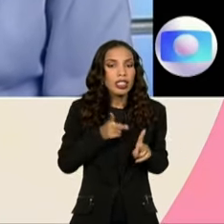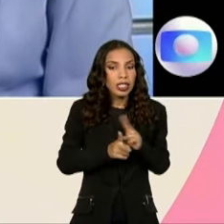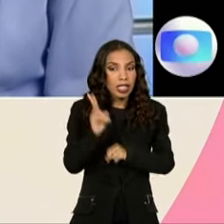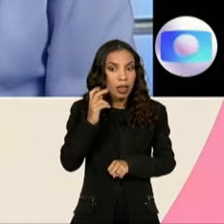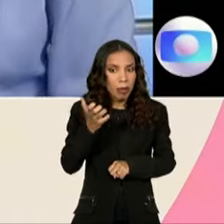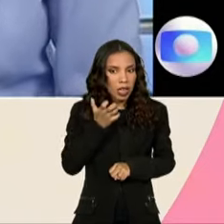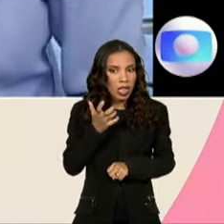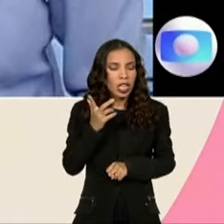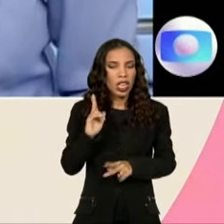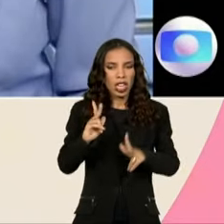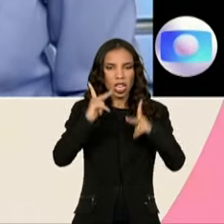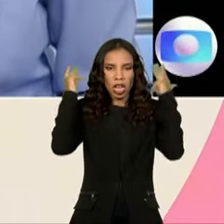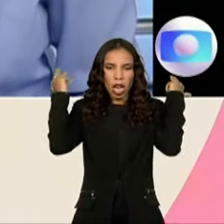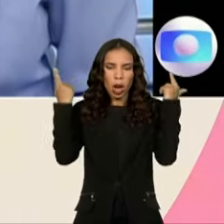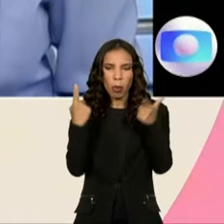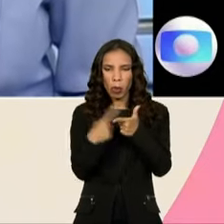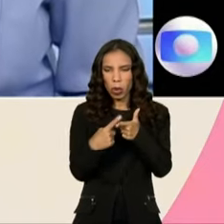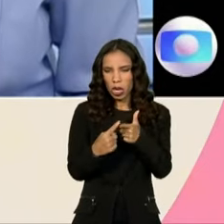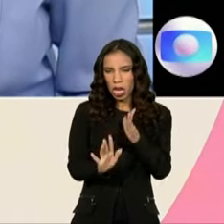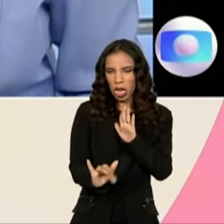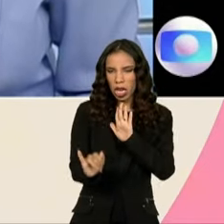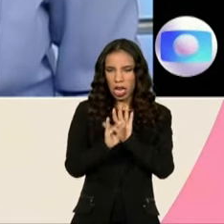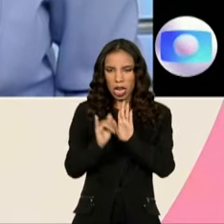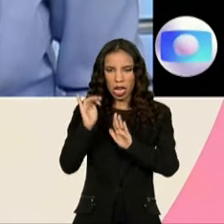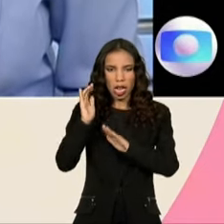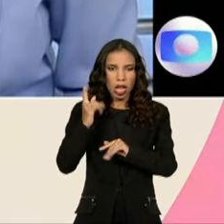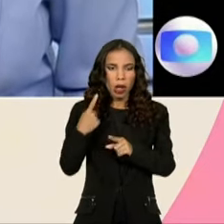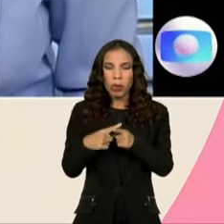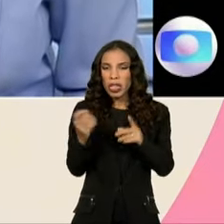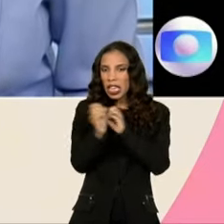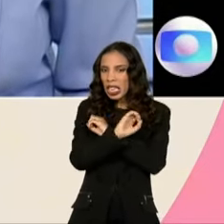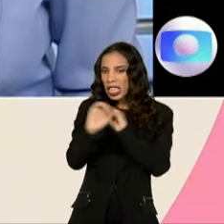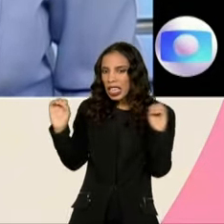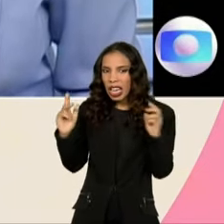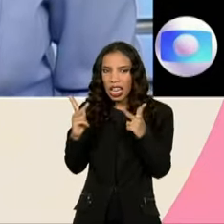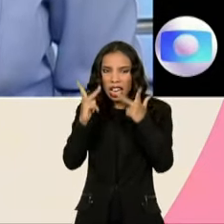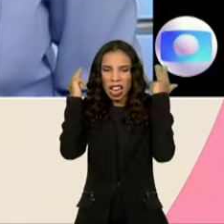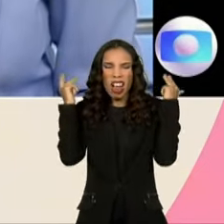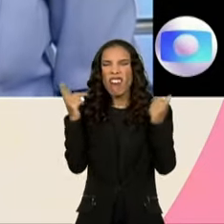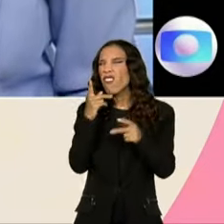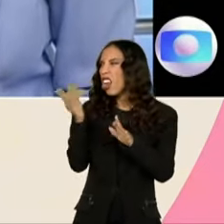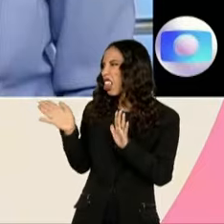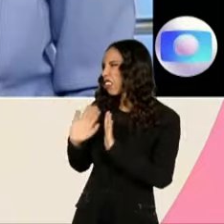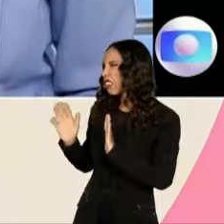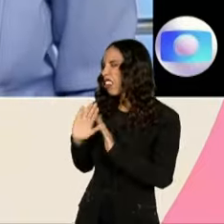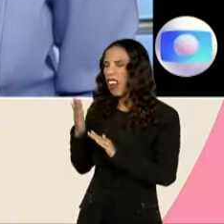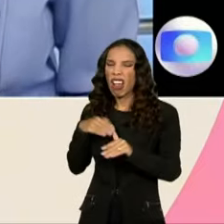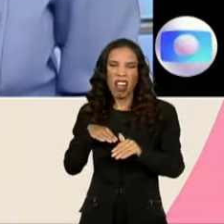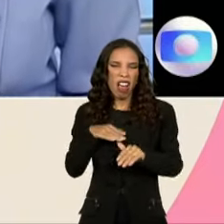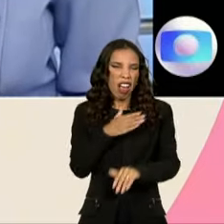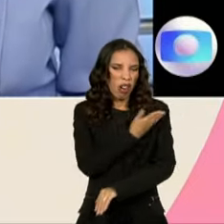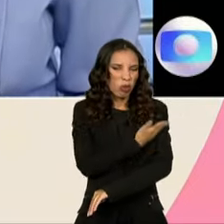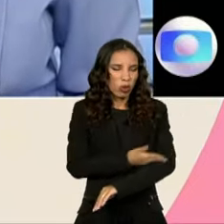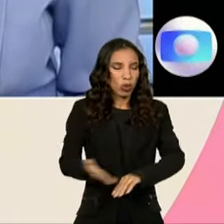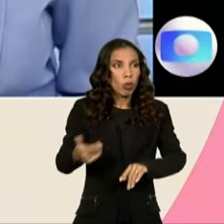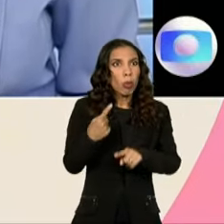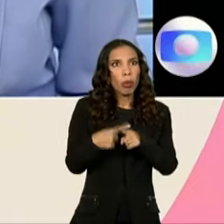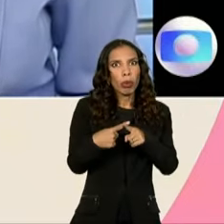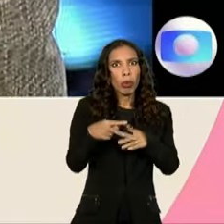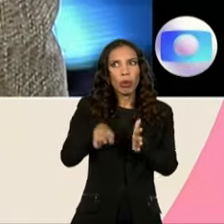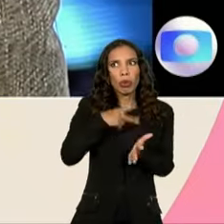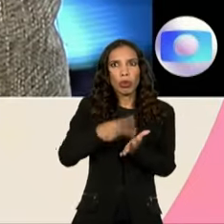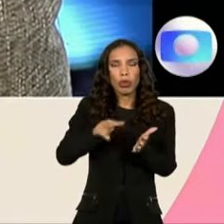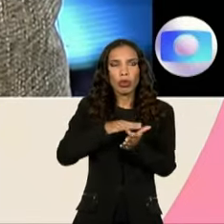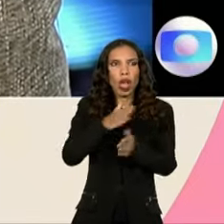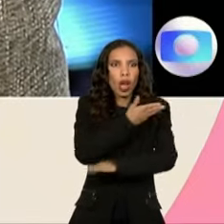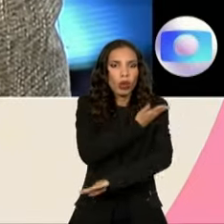eu cortasse. Ela achava que ia me dar uma identidade, que não tinha ninguém de cabelo muito curto. Eu falava, não vou me acostumar. Fiz dança a vida inteira, aquele cabelo